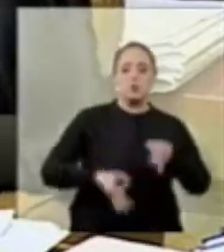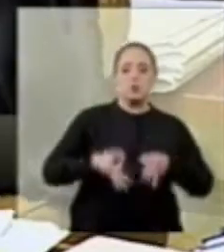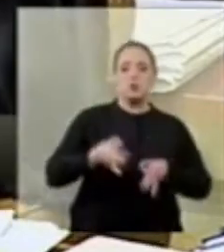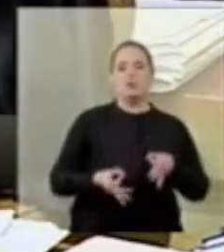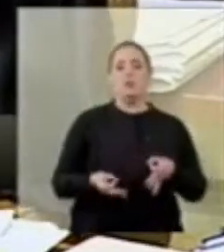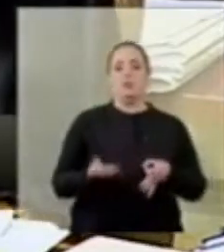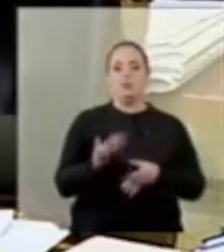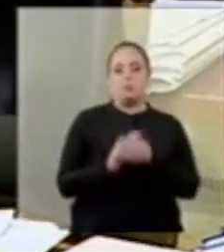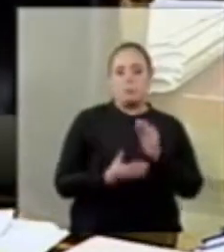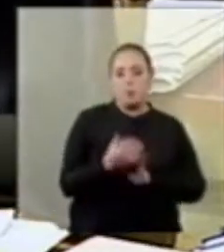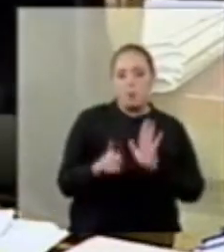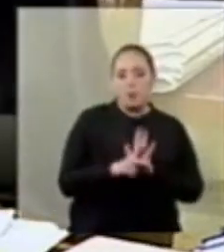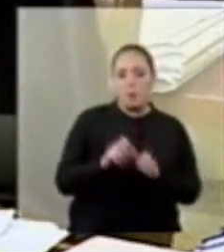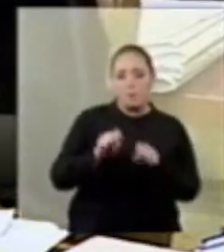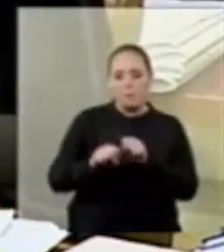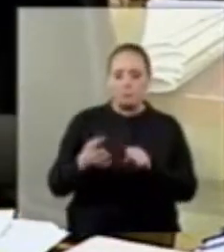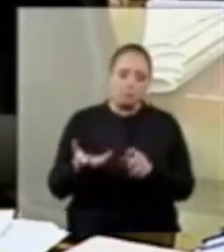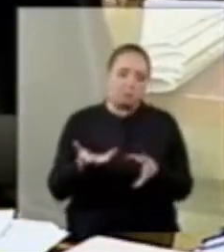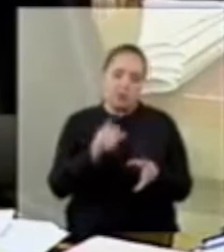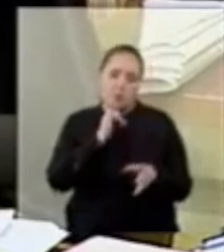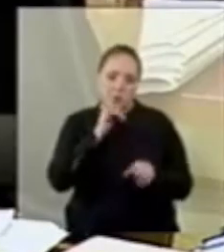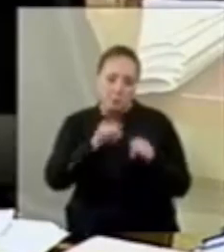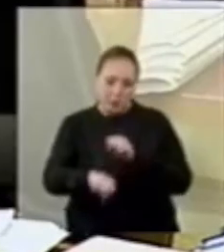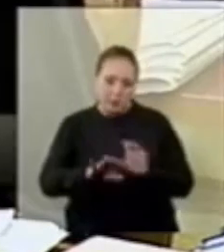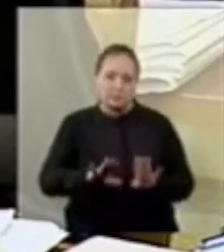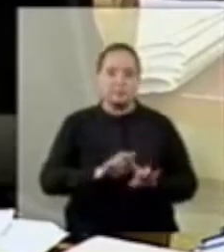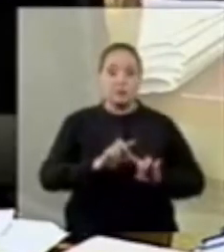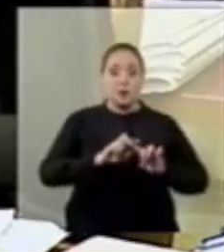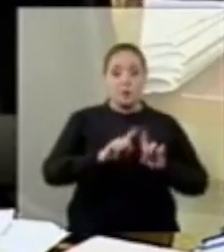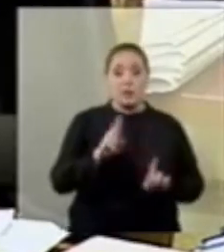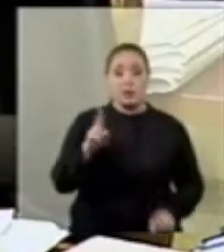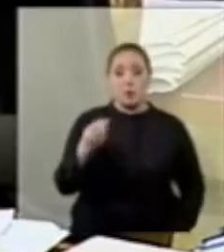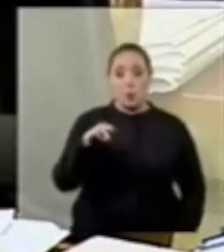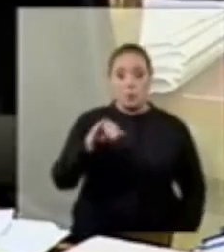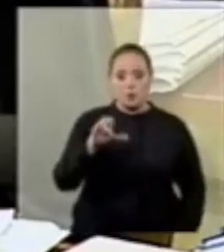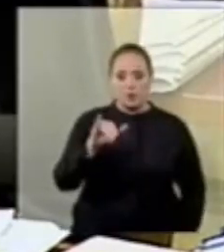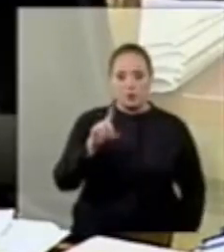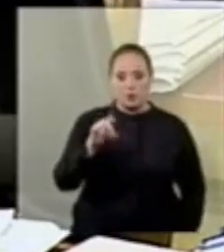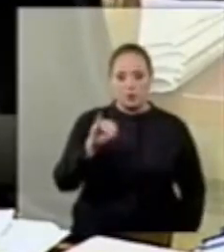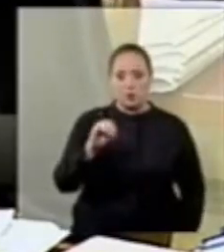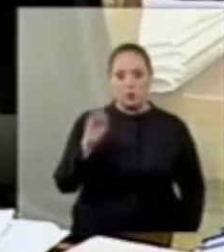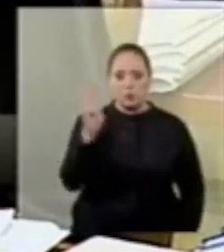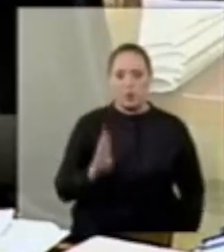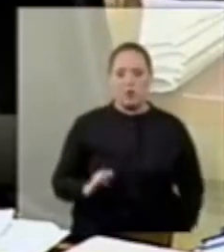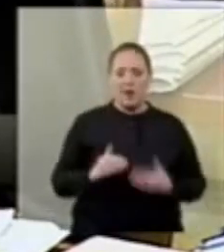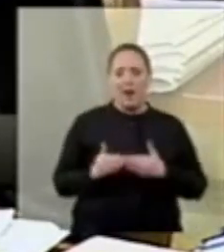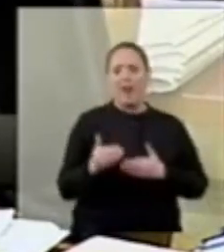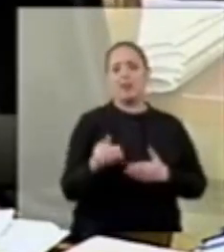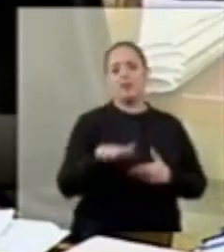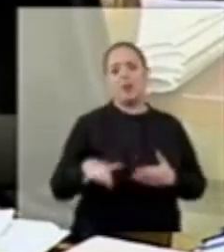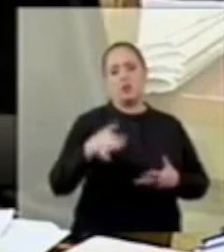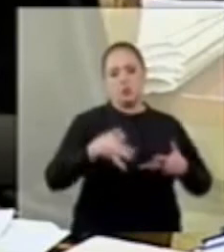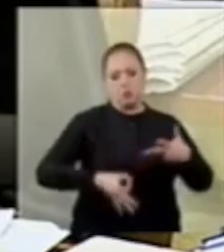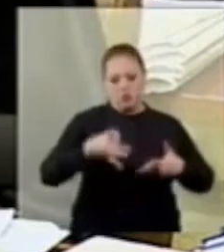mãos mas a questão do homicídio no brasil vai muito além do poder judiciário porque veja bem em